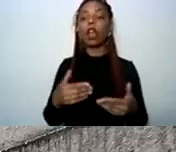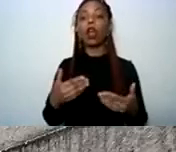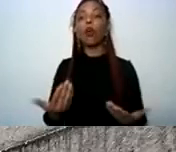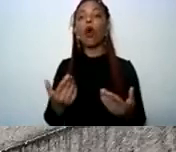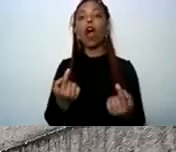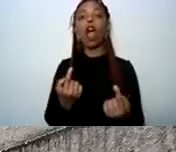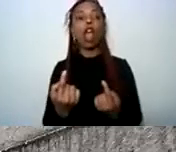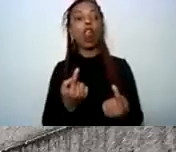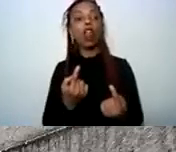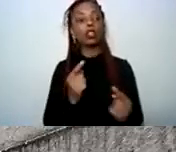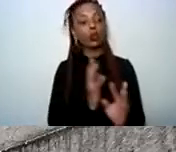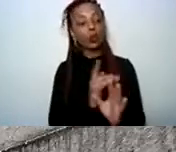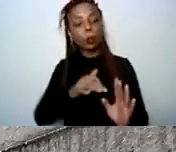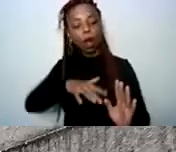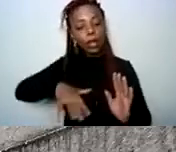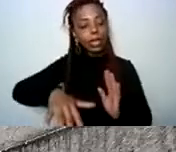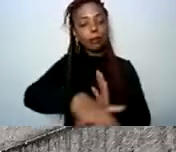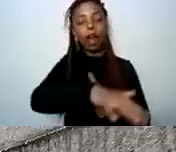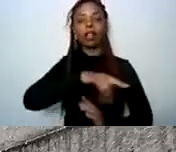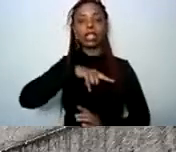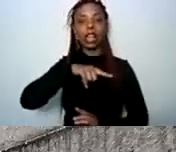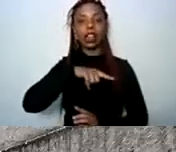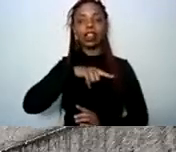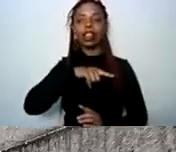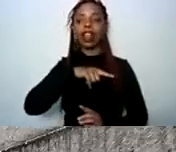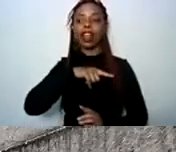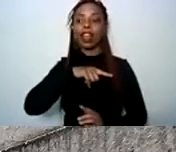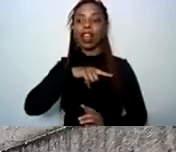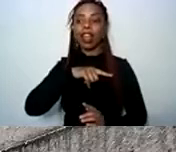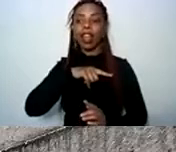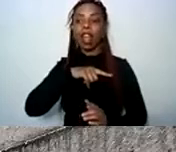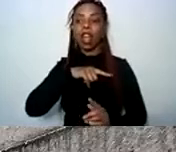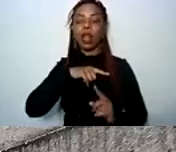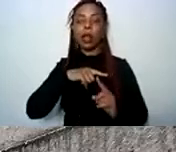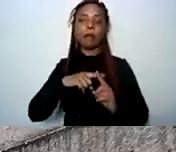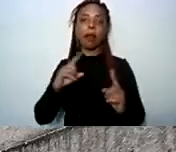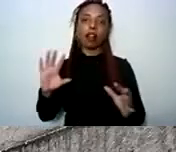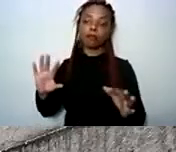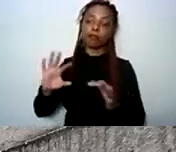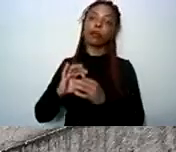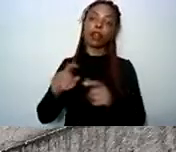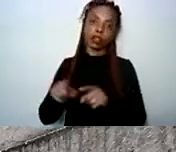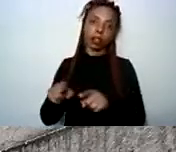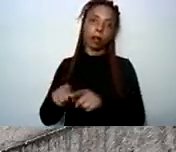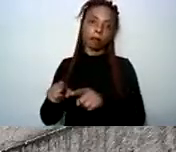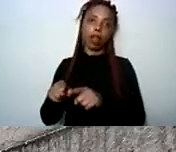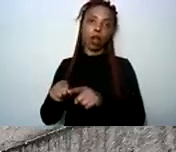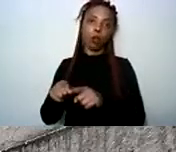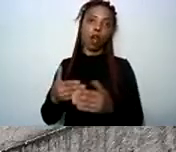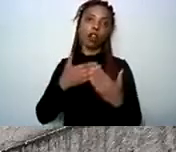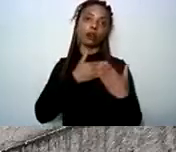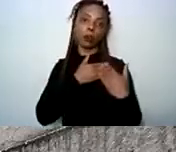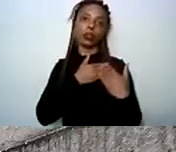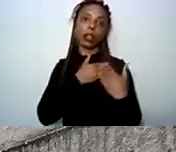e espacial que ele estabelece, né, aliado à sua função institucional e cultural.